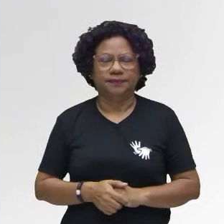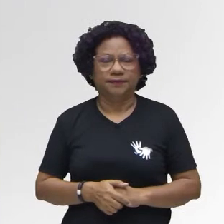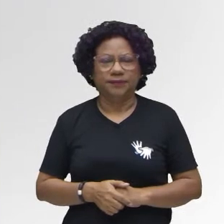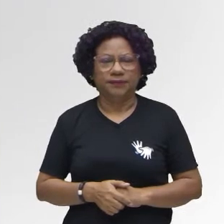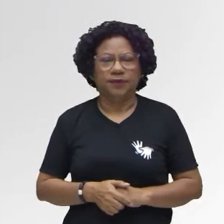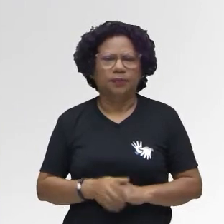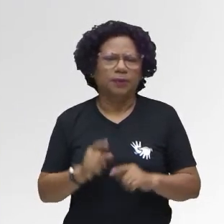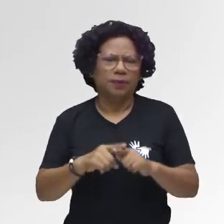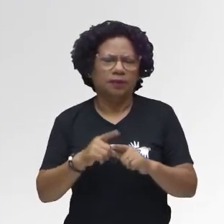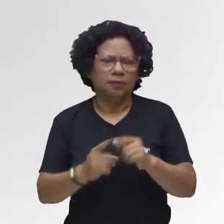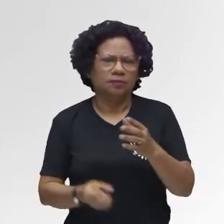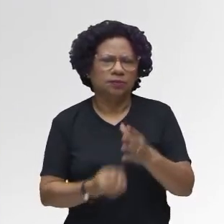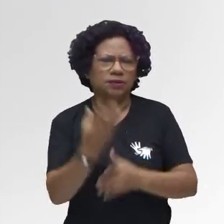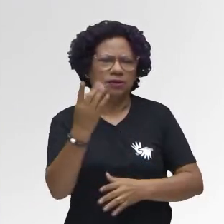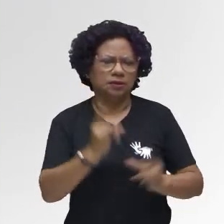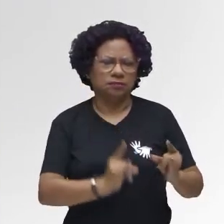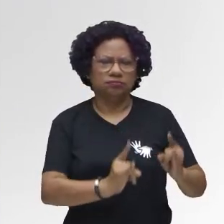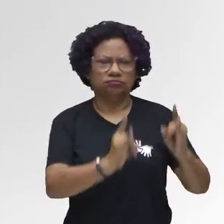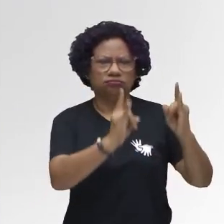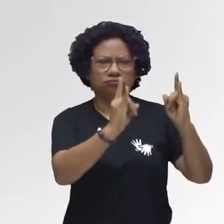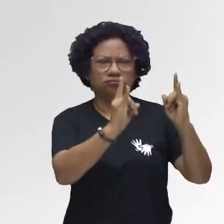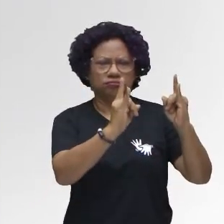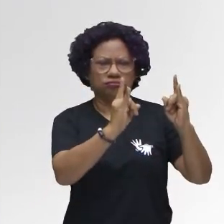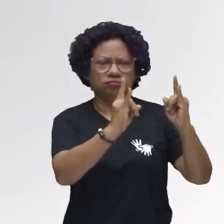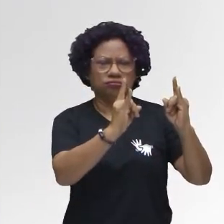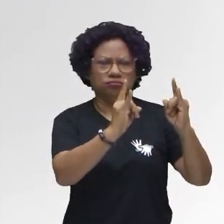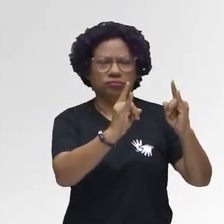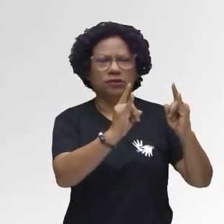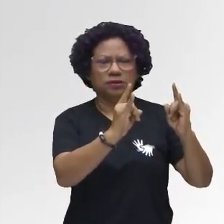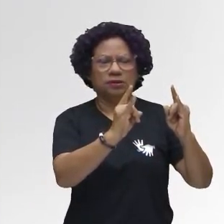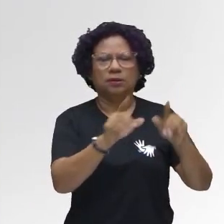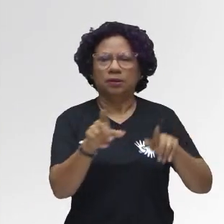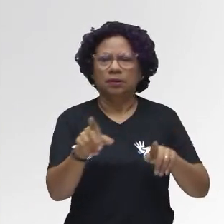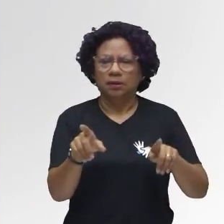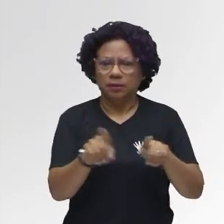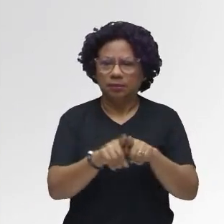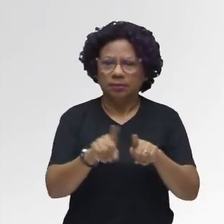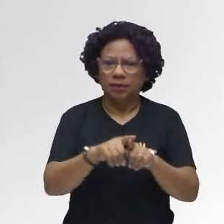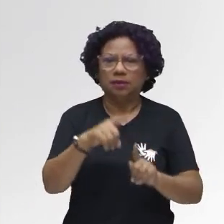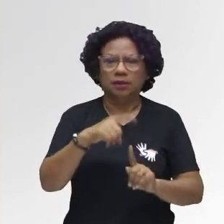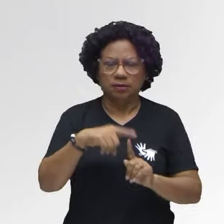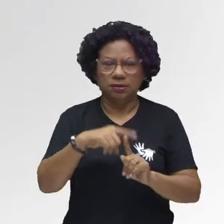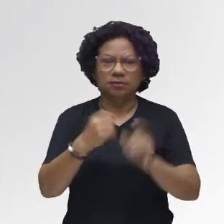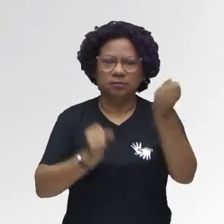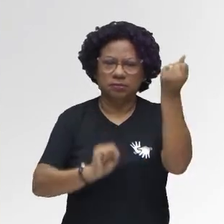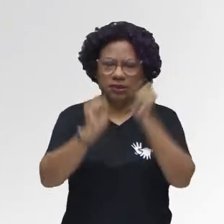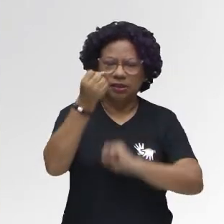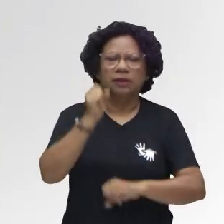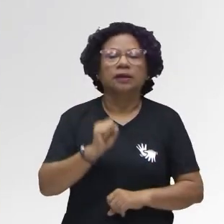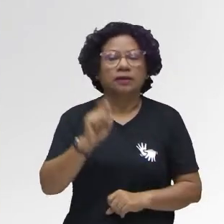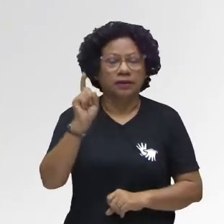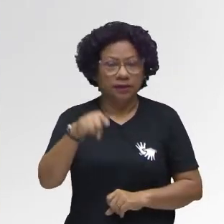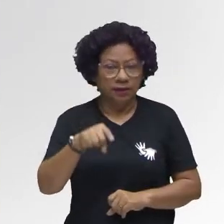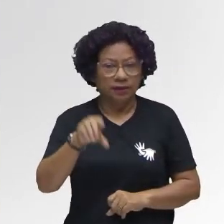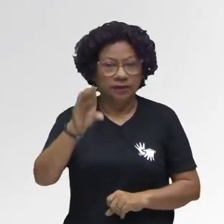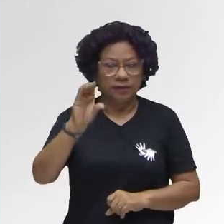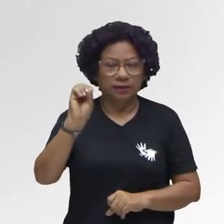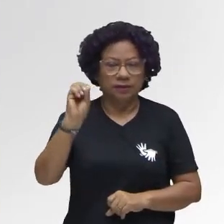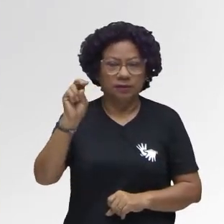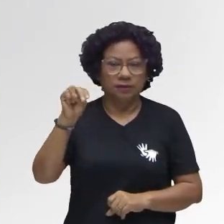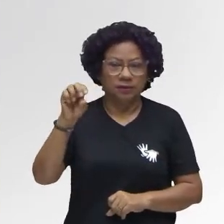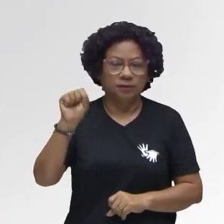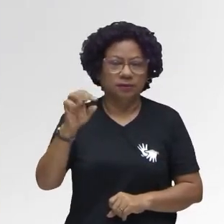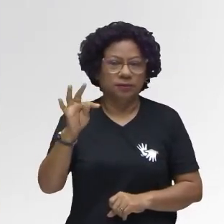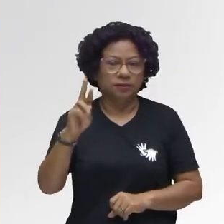das cidades, é muito importante o segundo tipo de indústria, que é a indústria da construção. Abrange a construção de